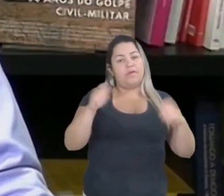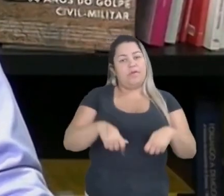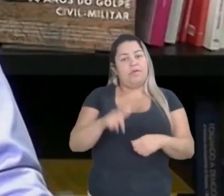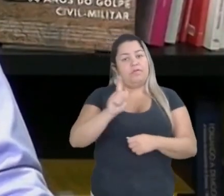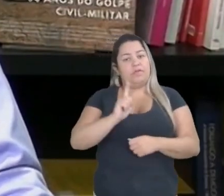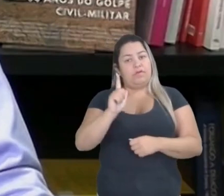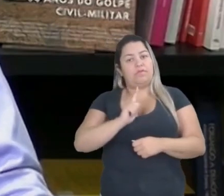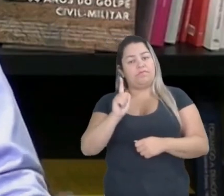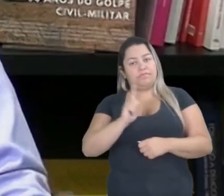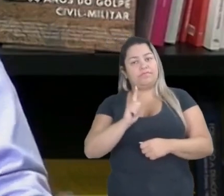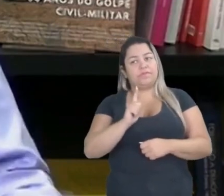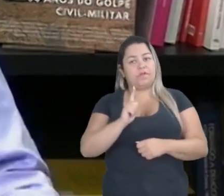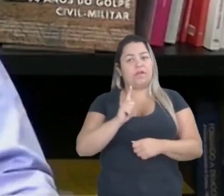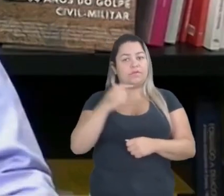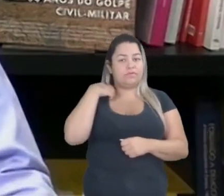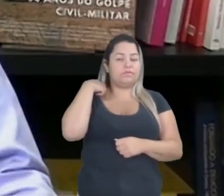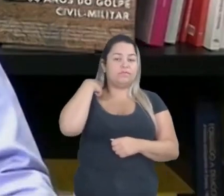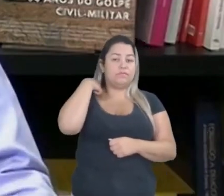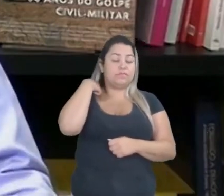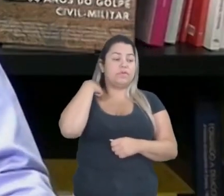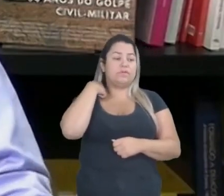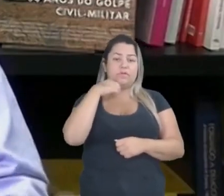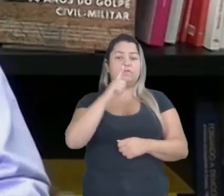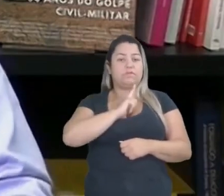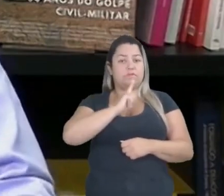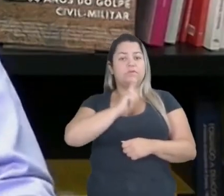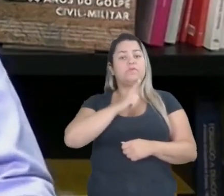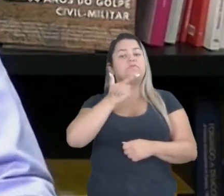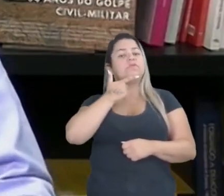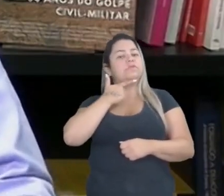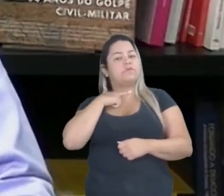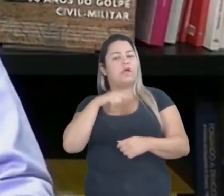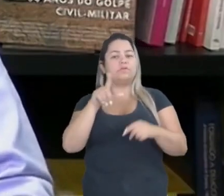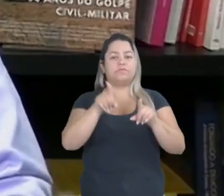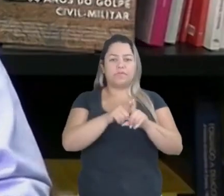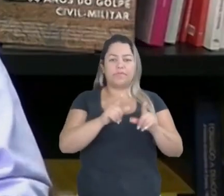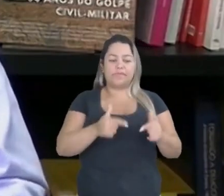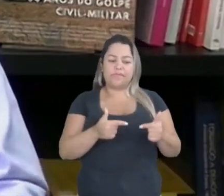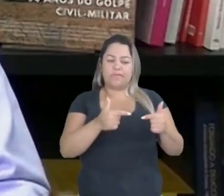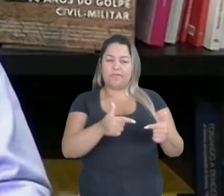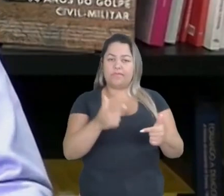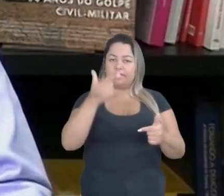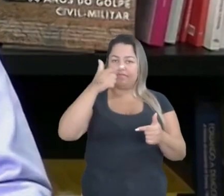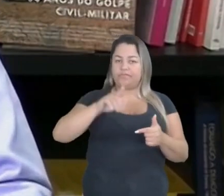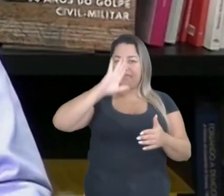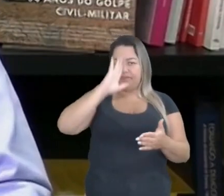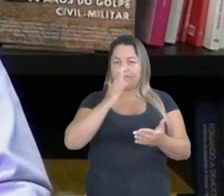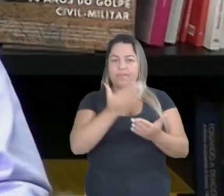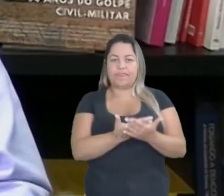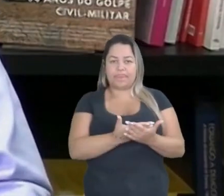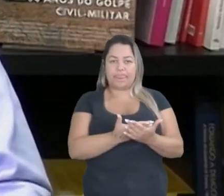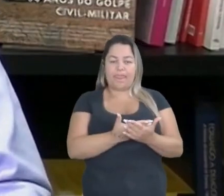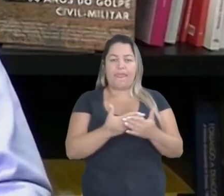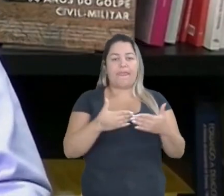um propósito. A partir do momento que você tem esse propósito, a partir do momento que você tem essa causa, ou você acredita que isso é